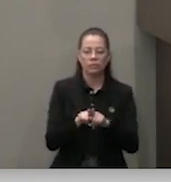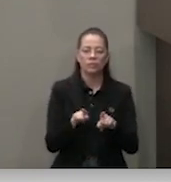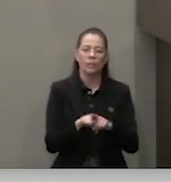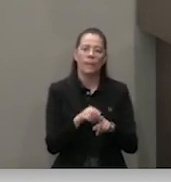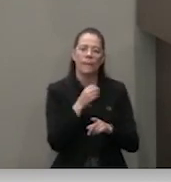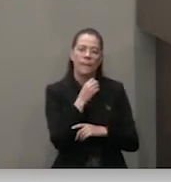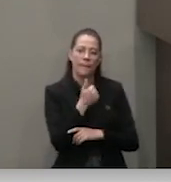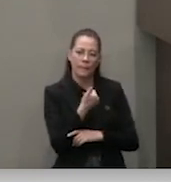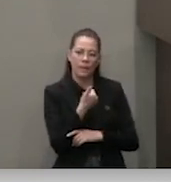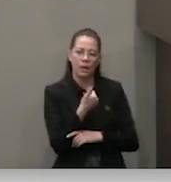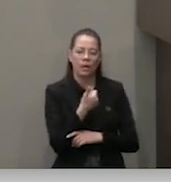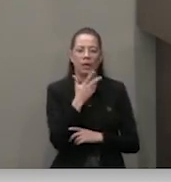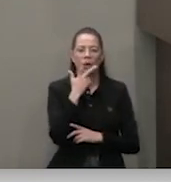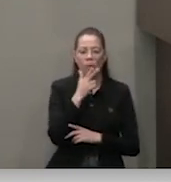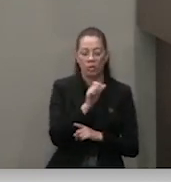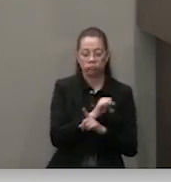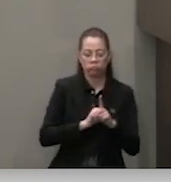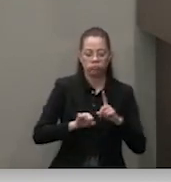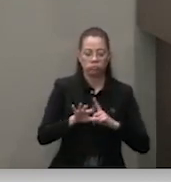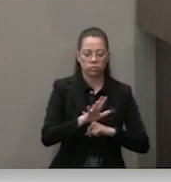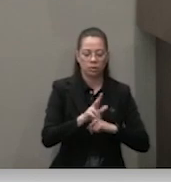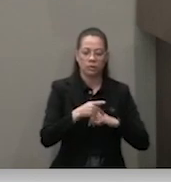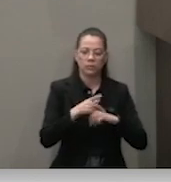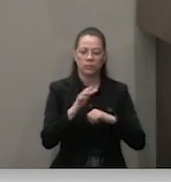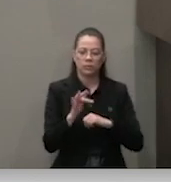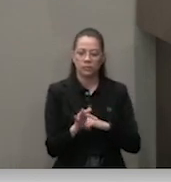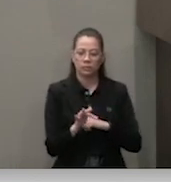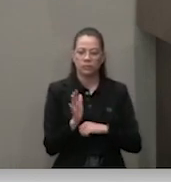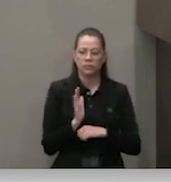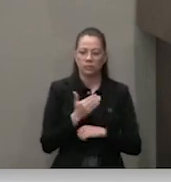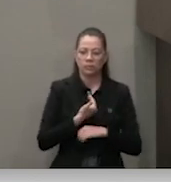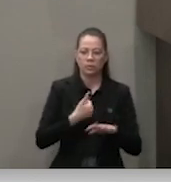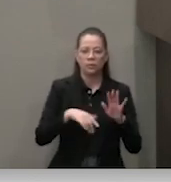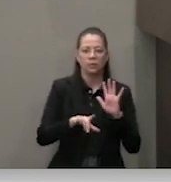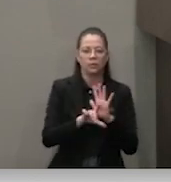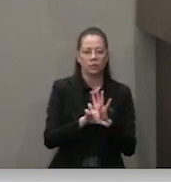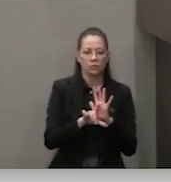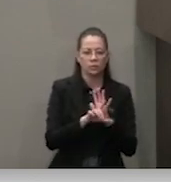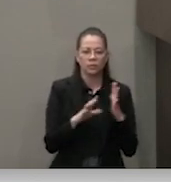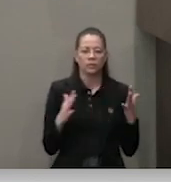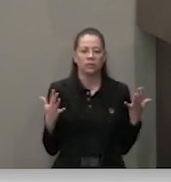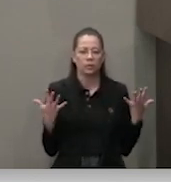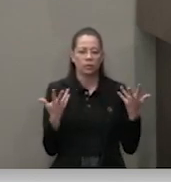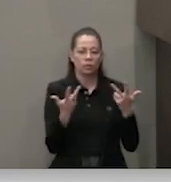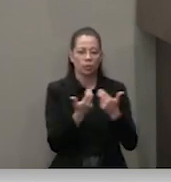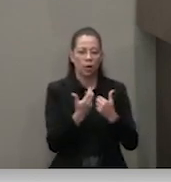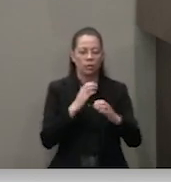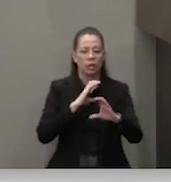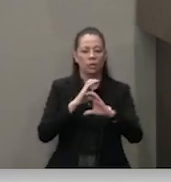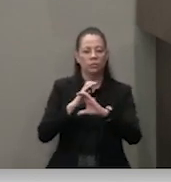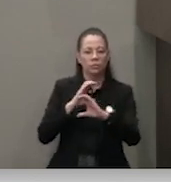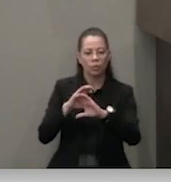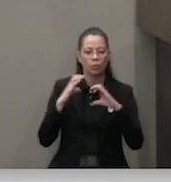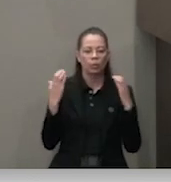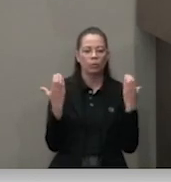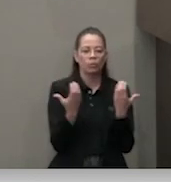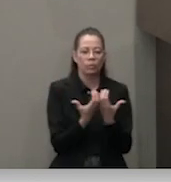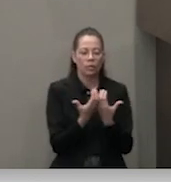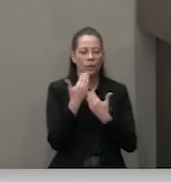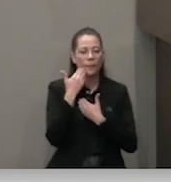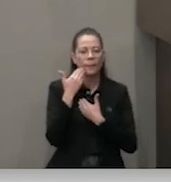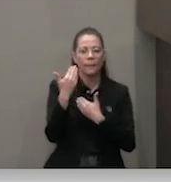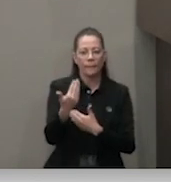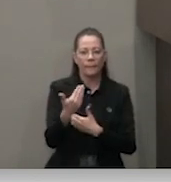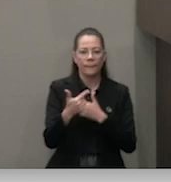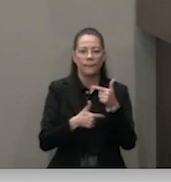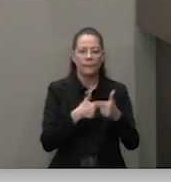bem né com a nossa sociedade de Passo Fundo com o nosso legislativo com todas a toda a comunidade que é muito grata